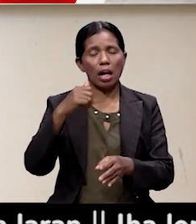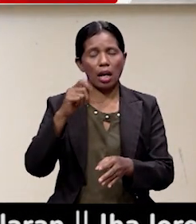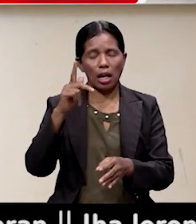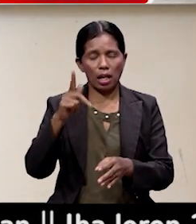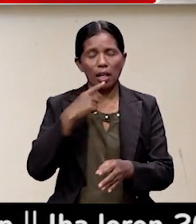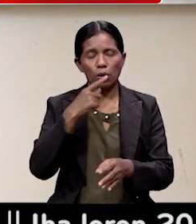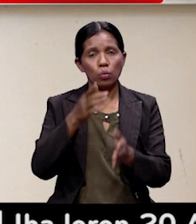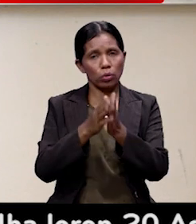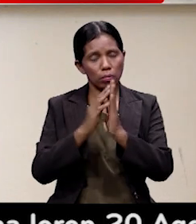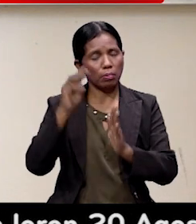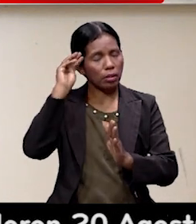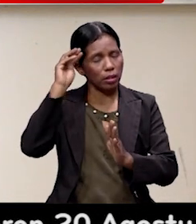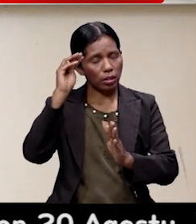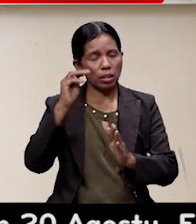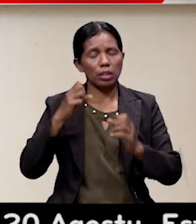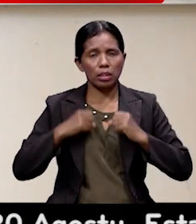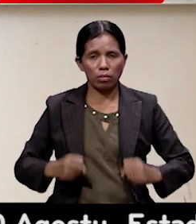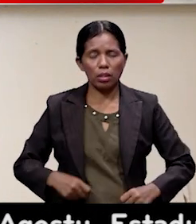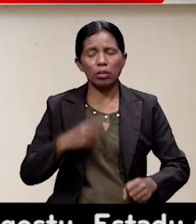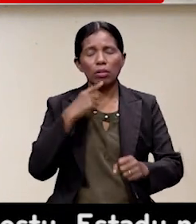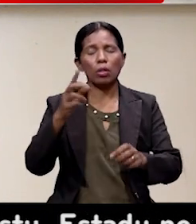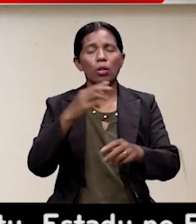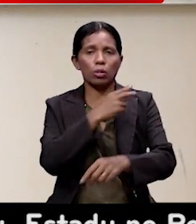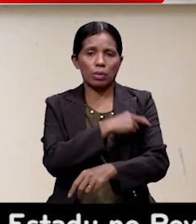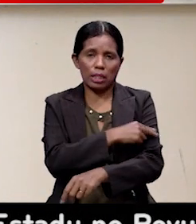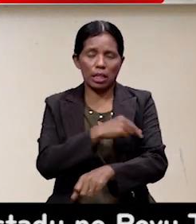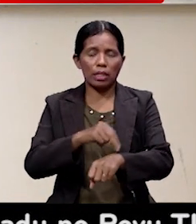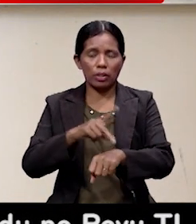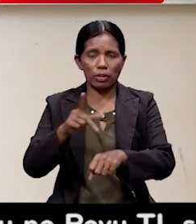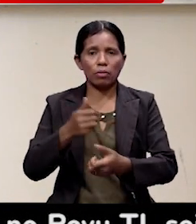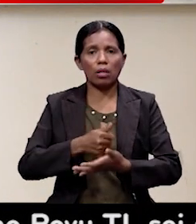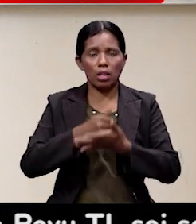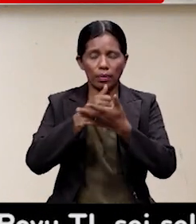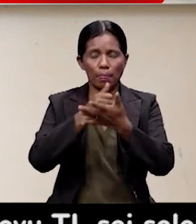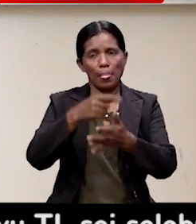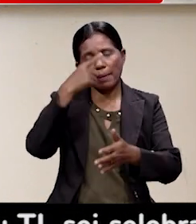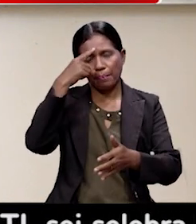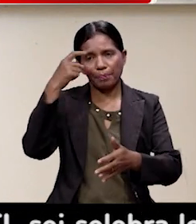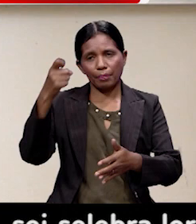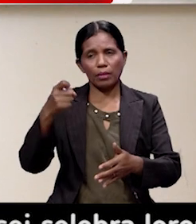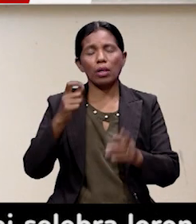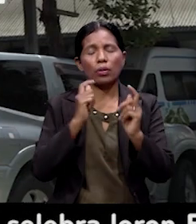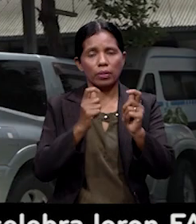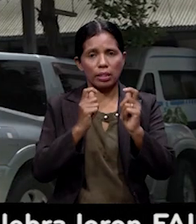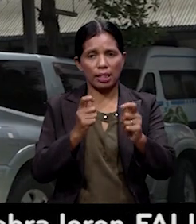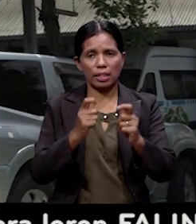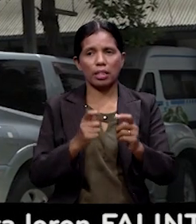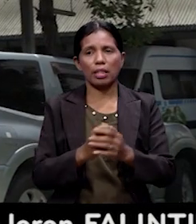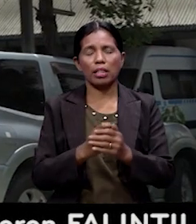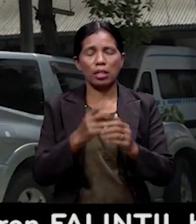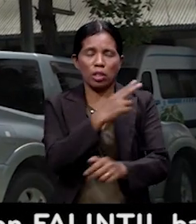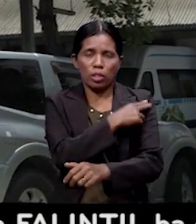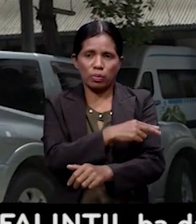atufou orientação ba Hospital Nacional, radia gestão atendimento, tamba, o teste restreio nebe